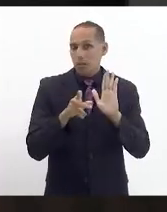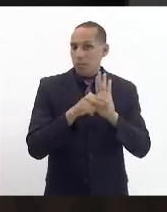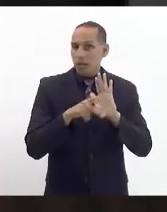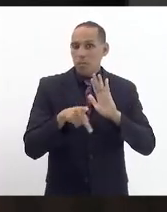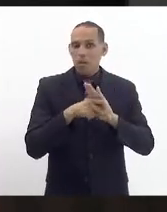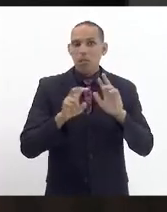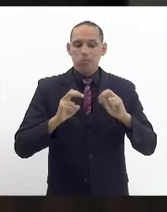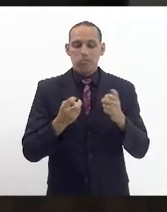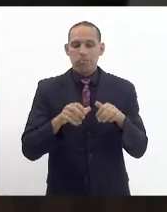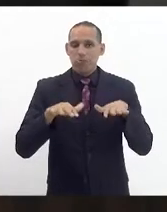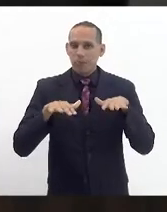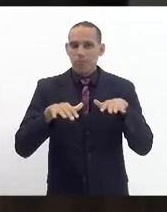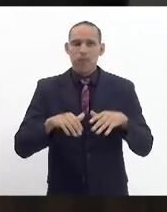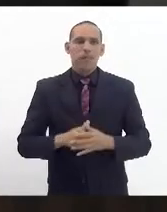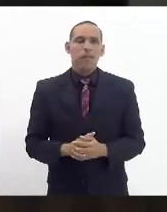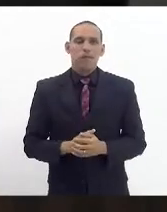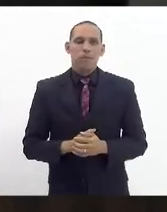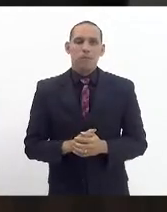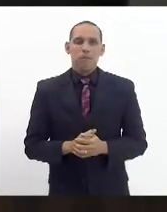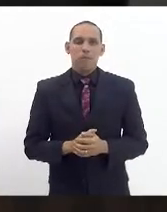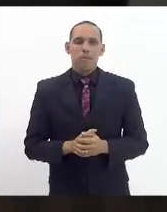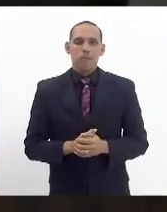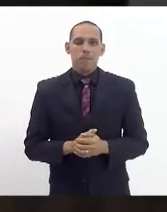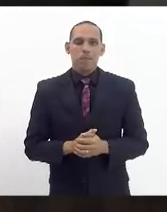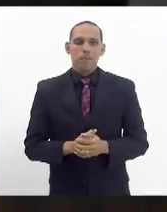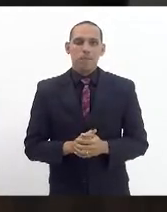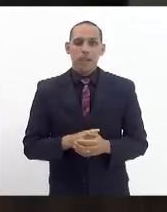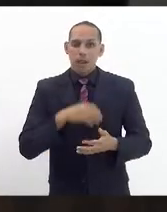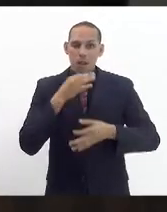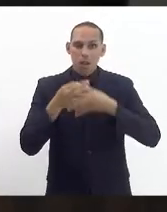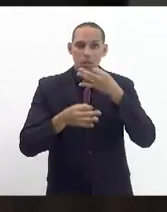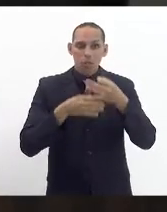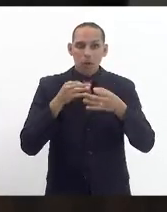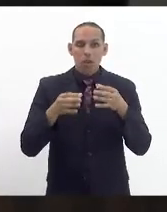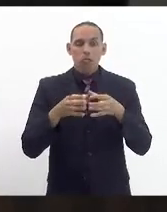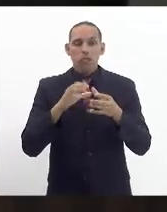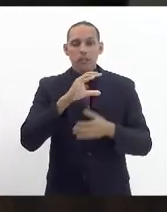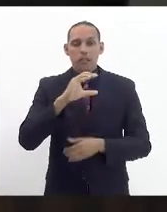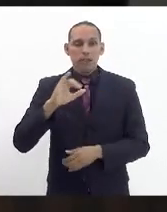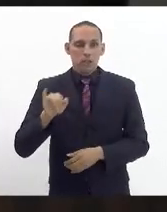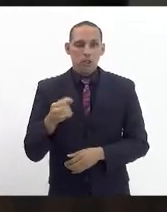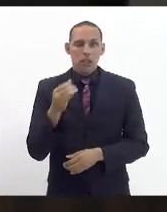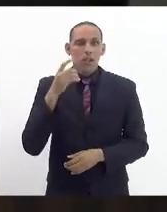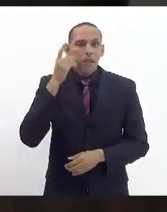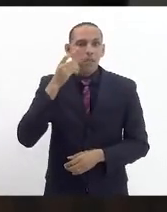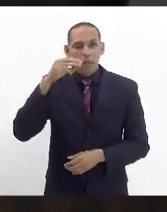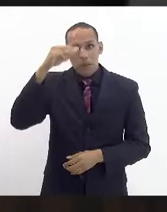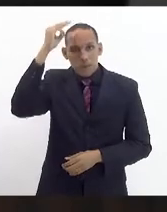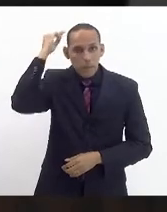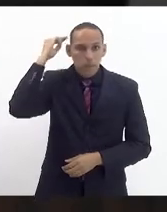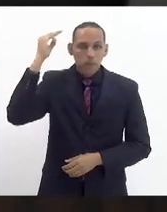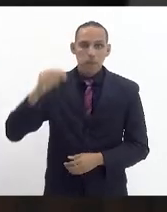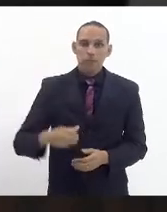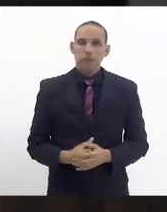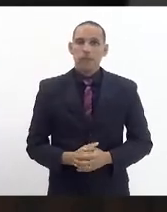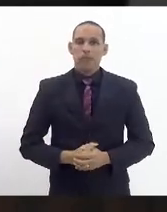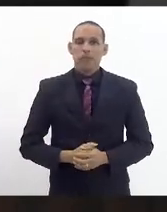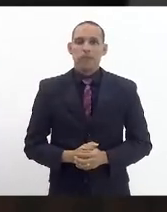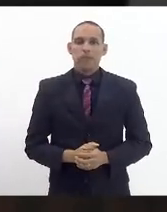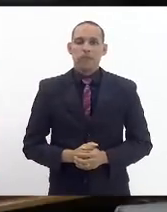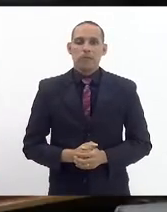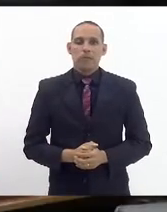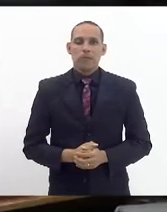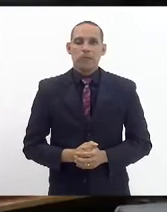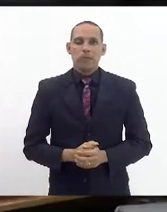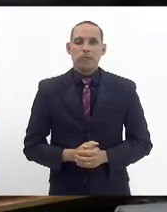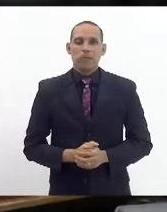plenário. Para emitir parecer pela Comissão de Constituição e Justiça, deputado Márcio Pacheco.